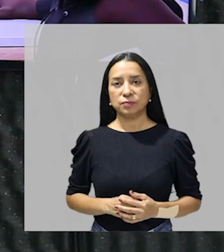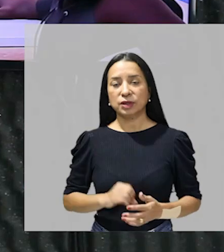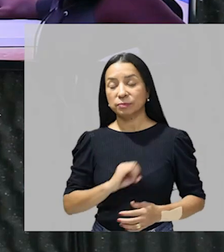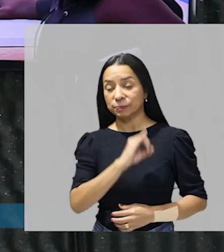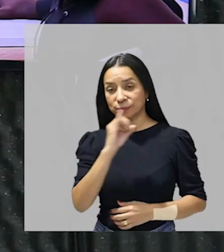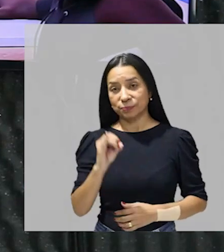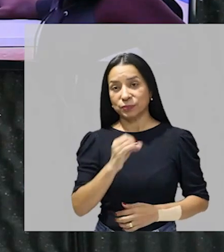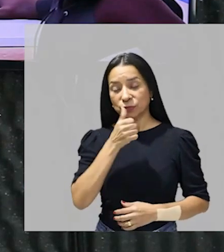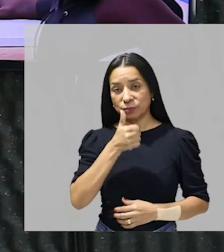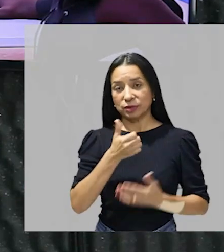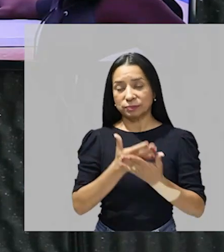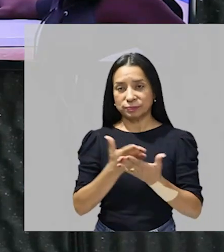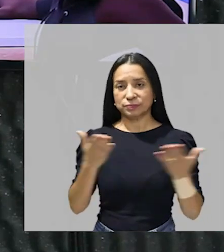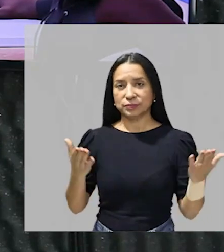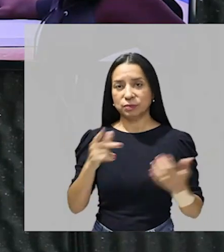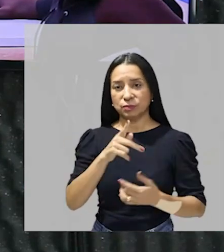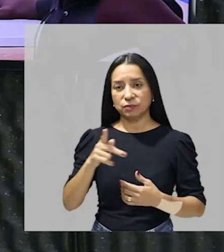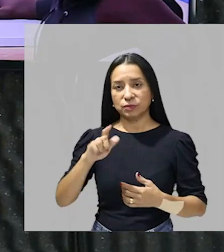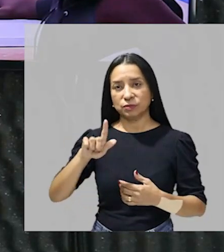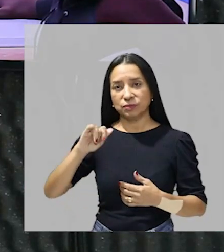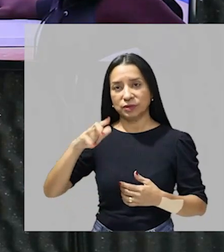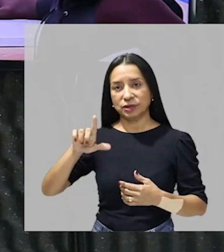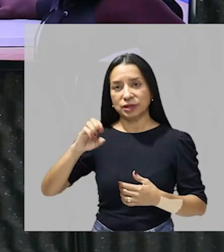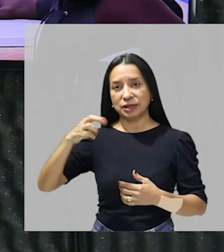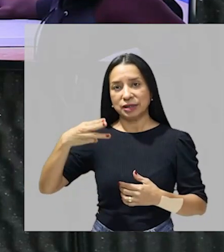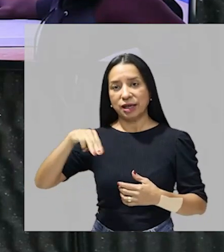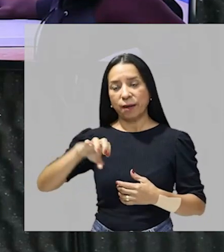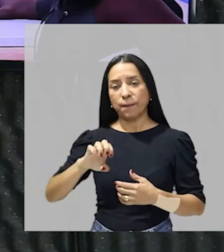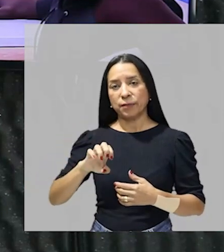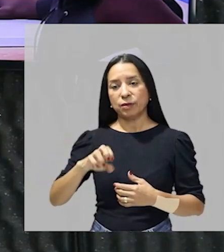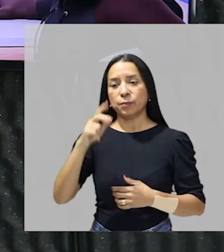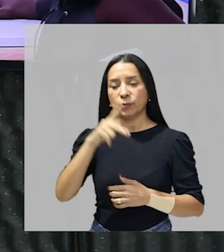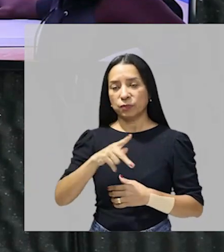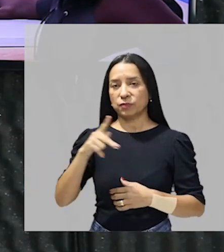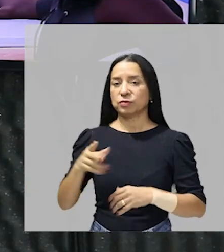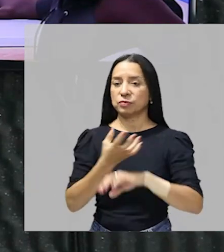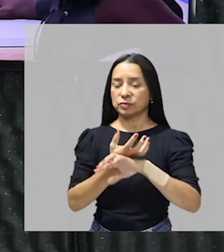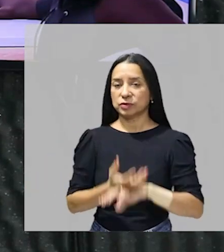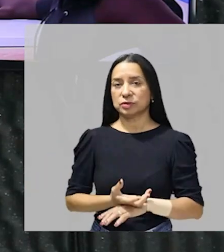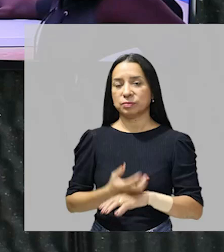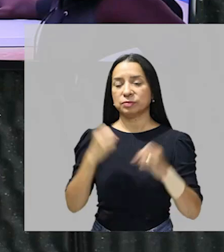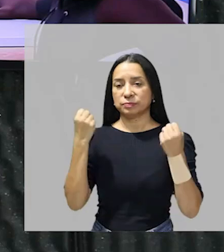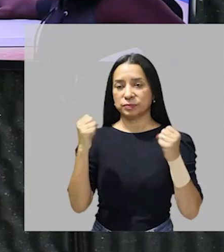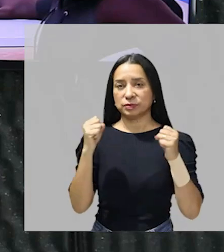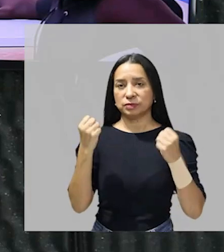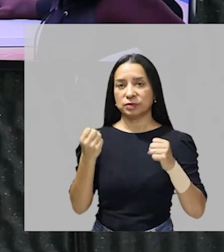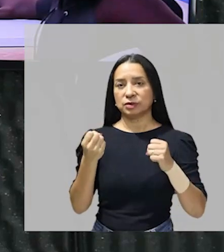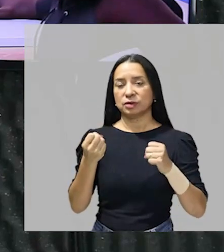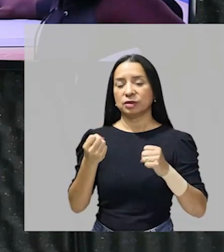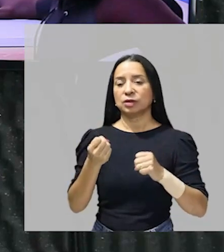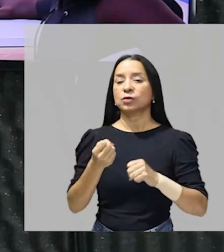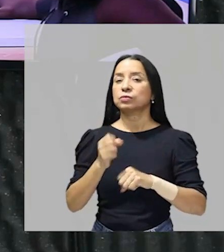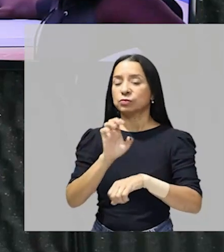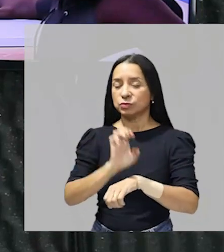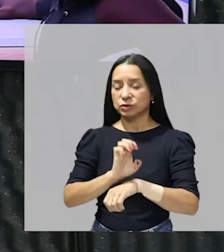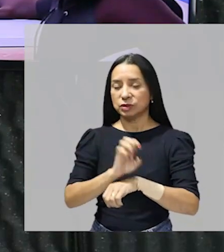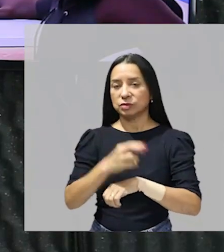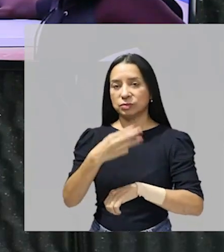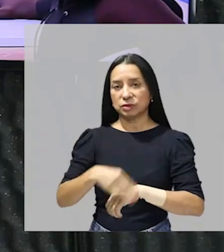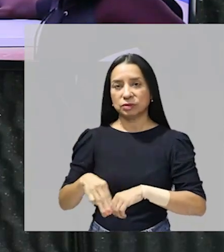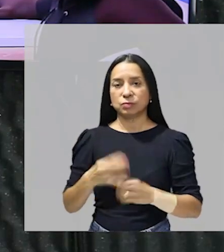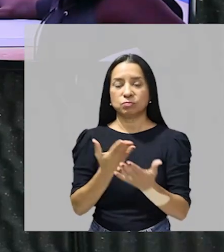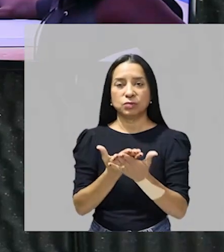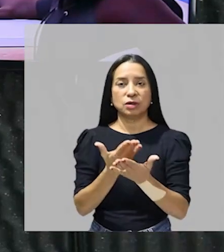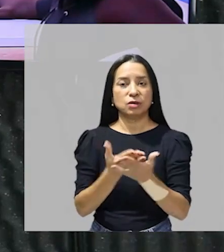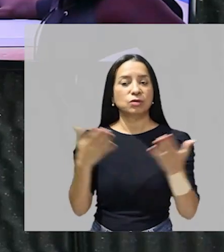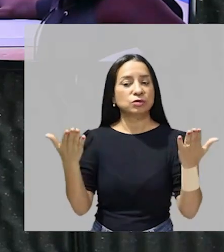Olá galerinha, tudo bem com vocês? Guilherme Campos aqui, professor de Educação Física da Rede Estadual do Maranhão. E nessa aula de hoje nós iremos